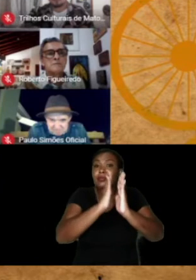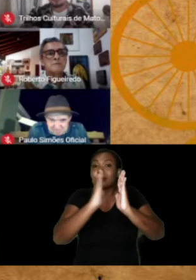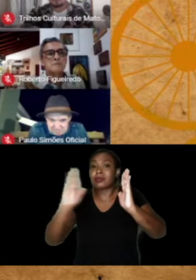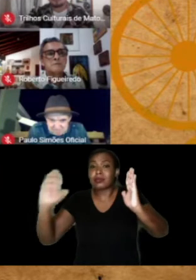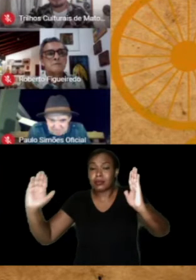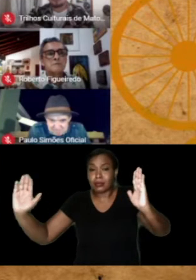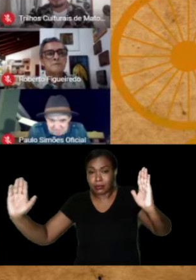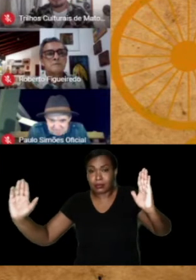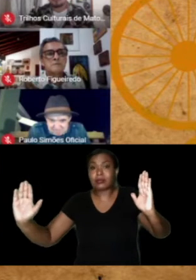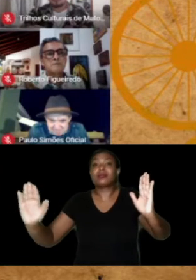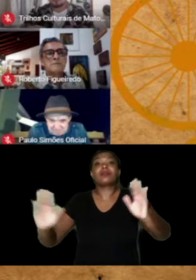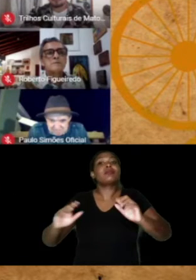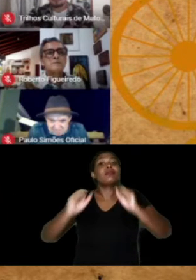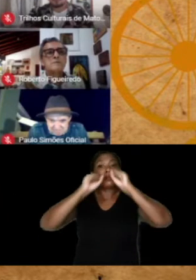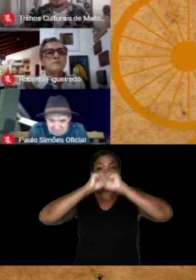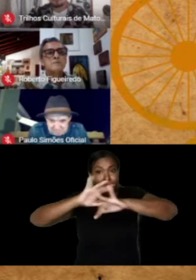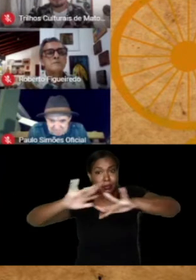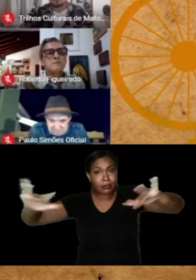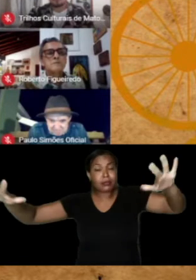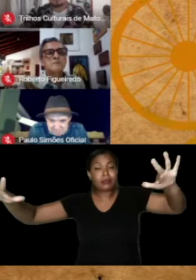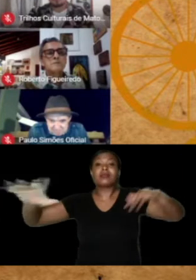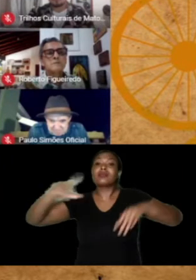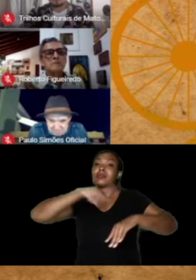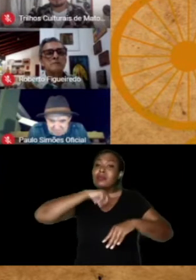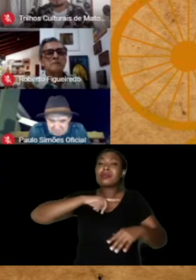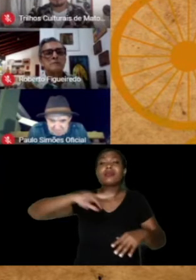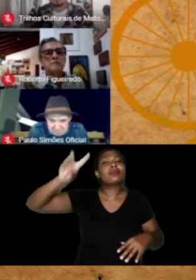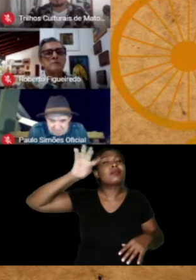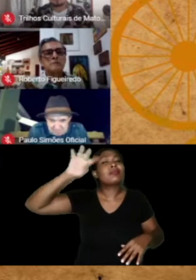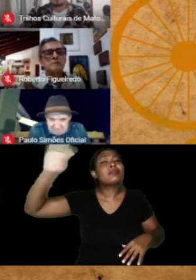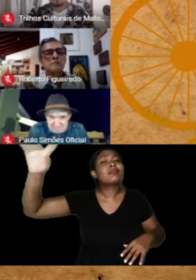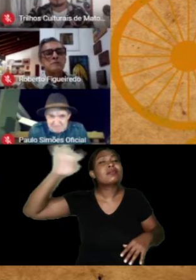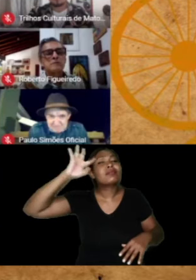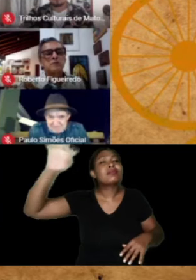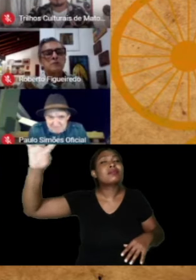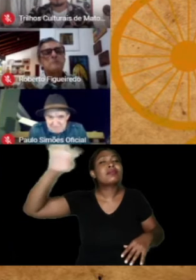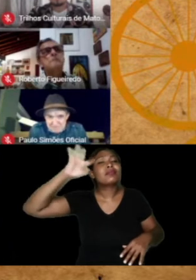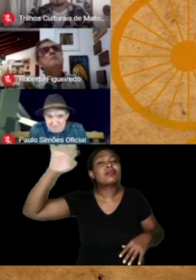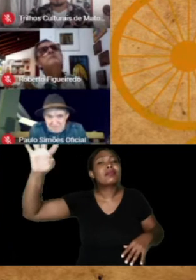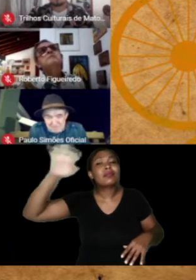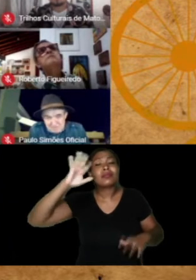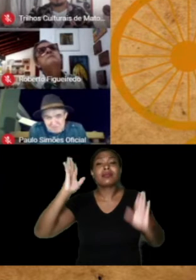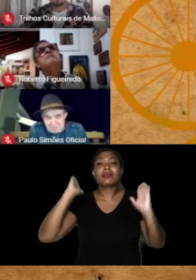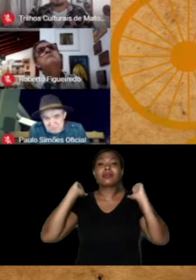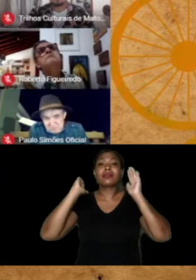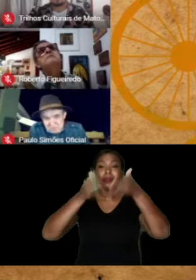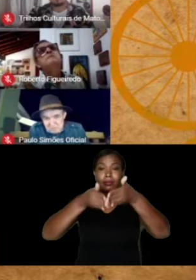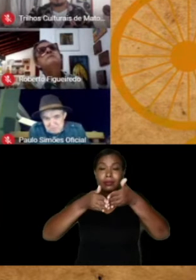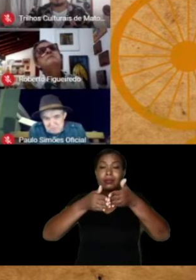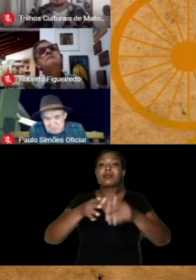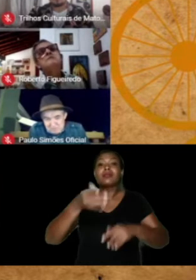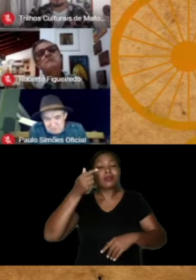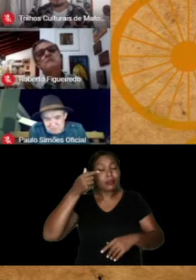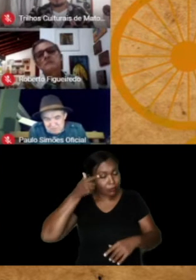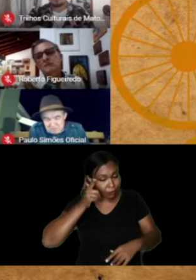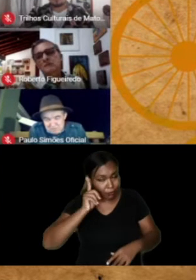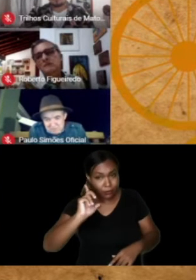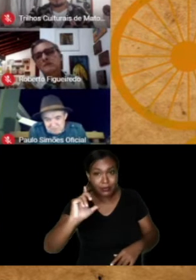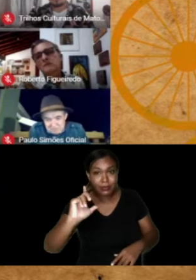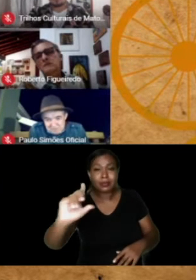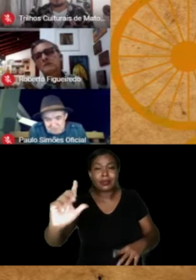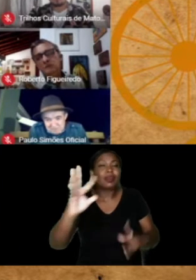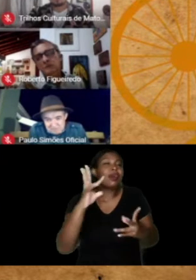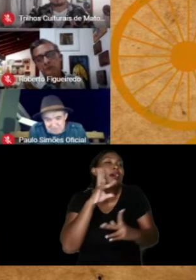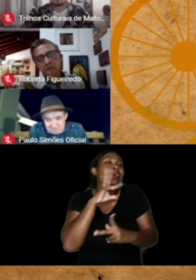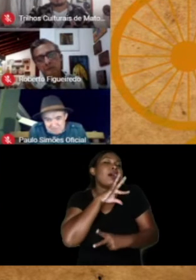gente consiga difundir essa memória, tá? E principalmente que a gente consiga apaixonar